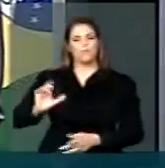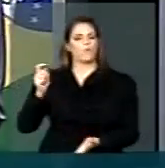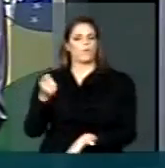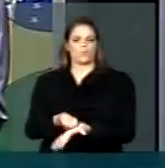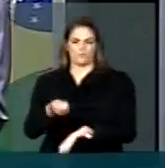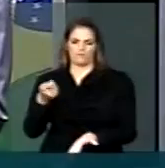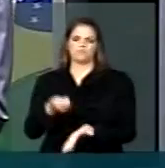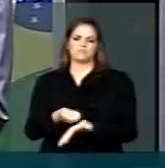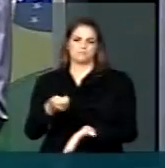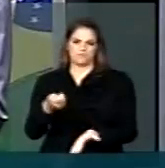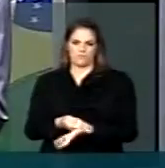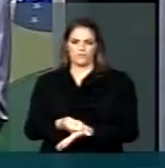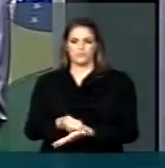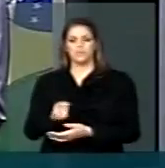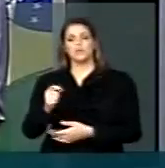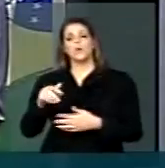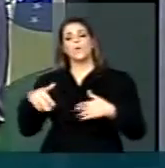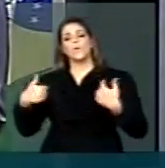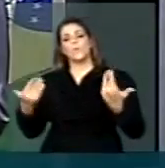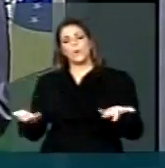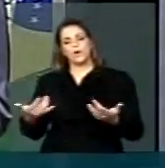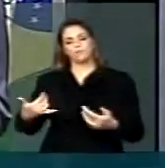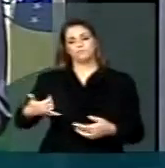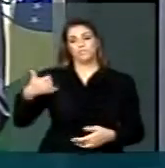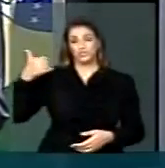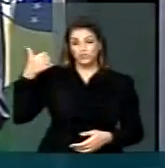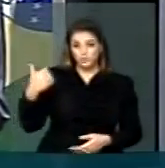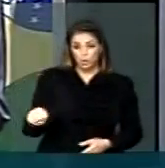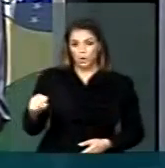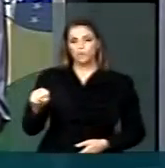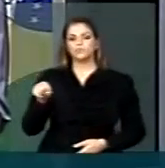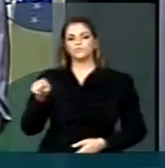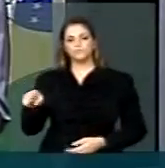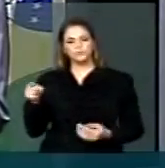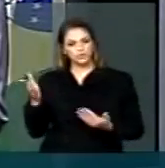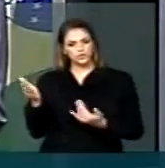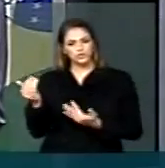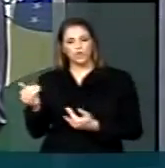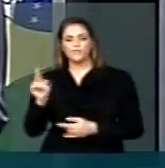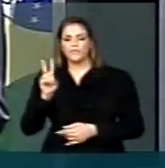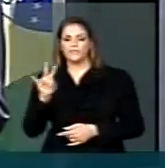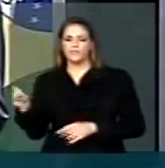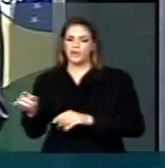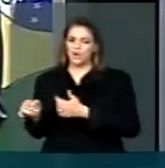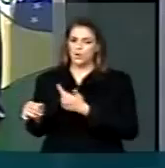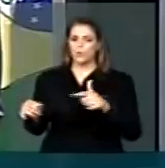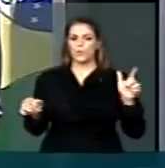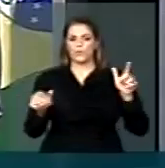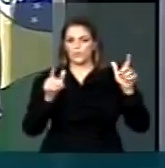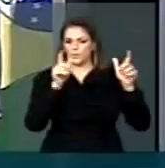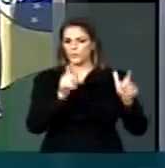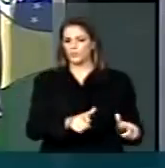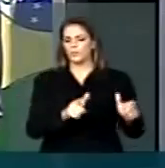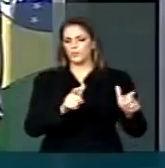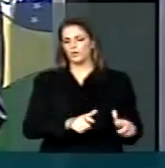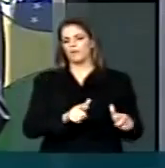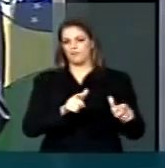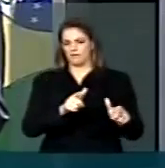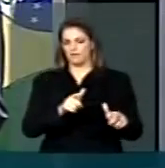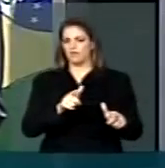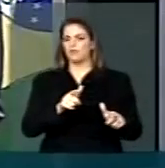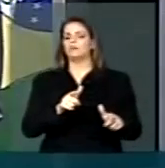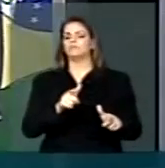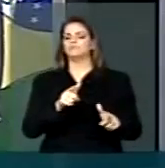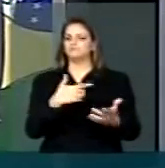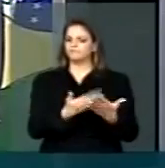obrigatória. Completando 18 anos, o jovem será internado em estabelecimento educacional com maior